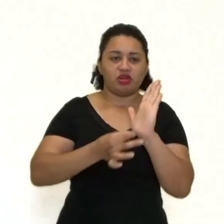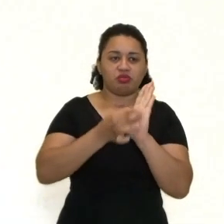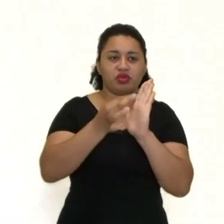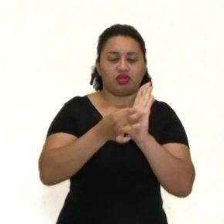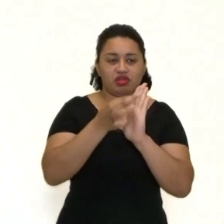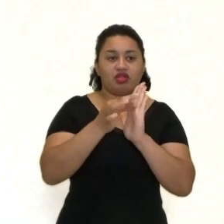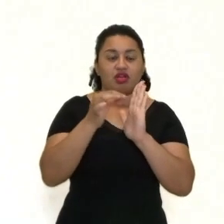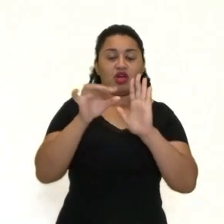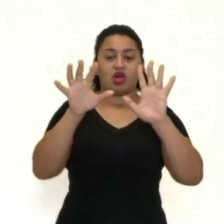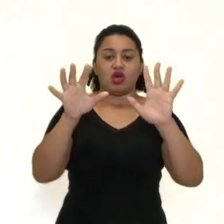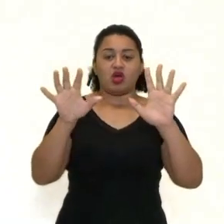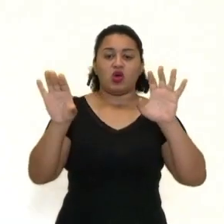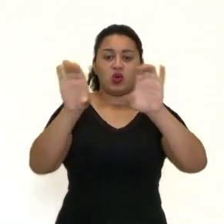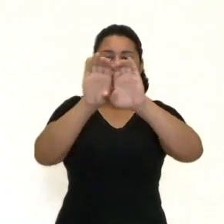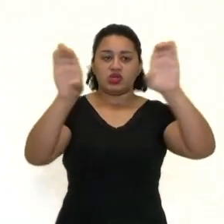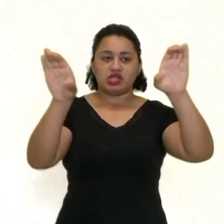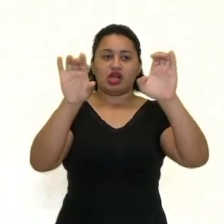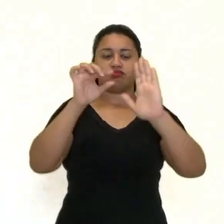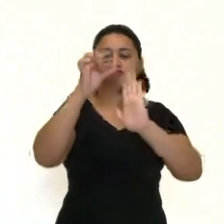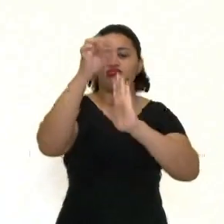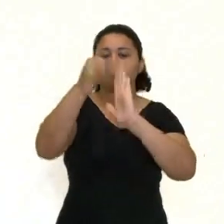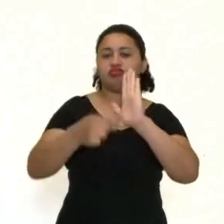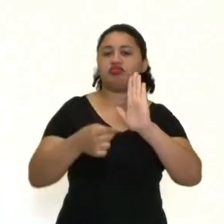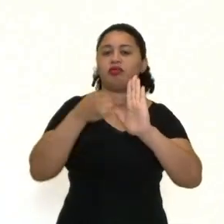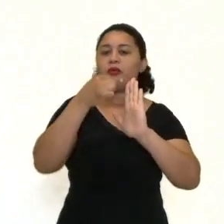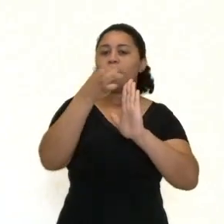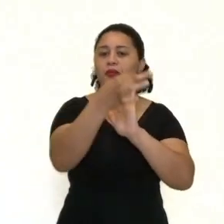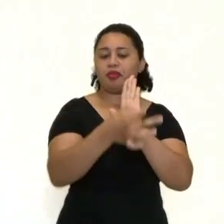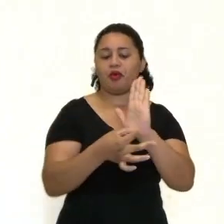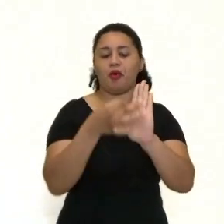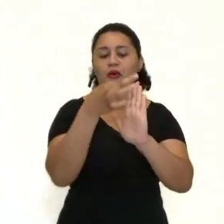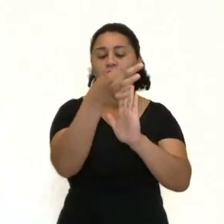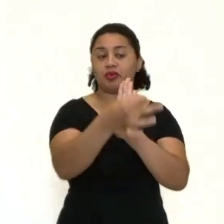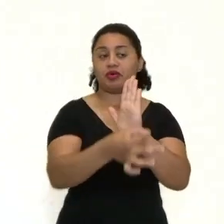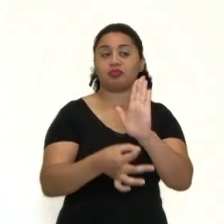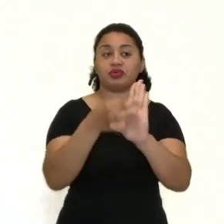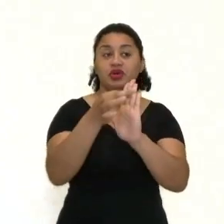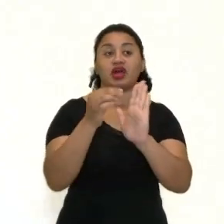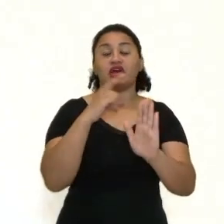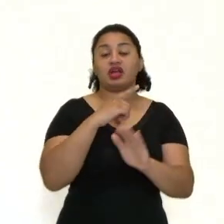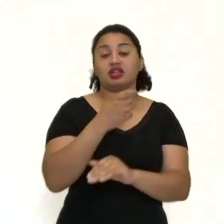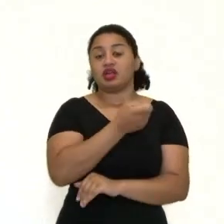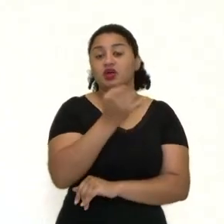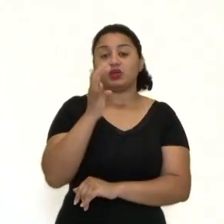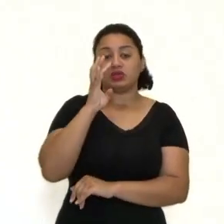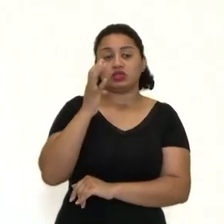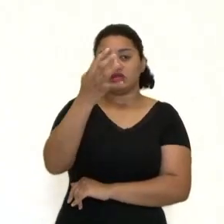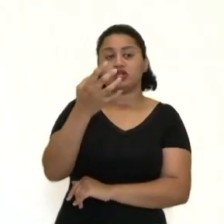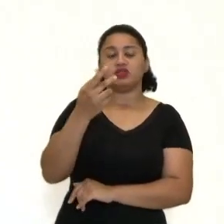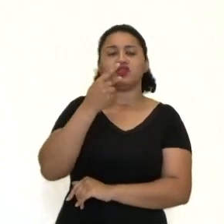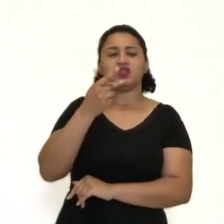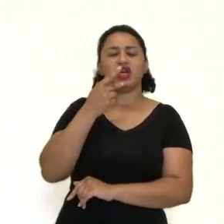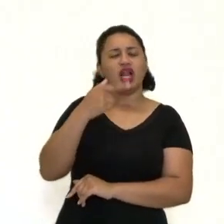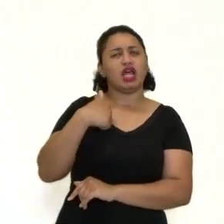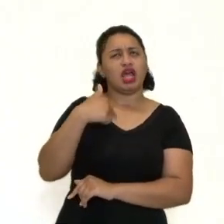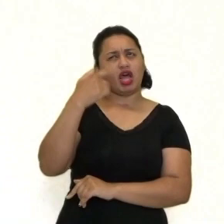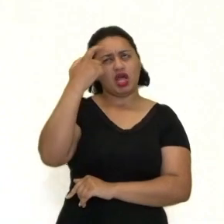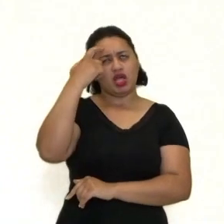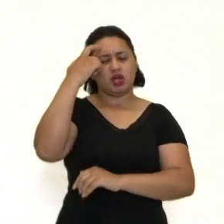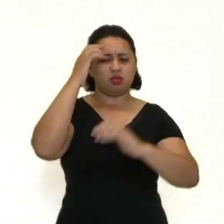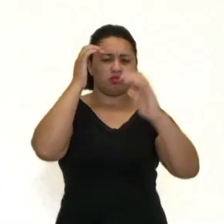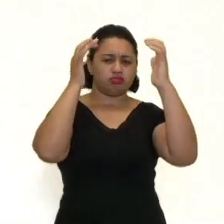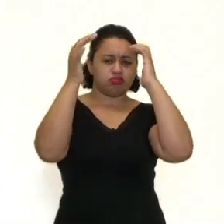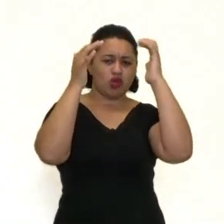parte do céu estas espirais que alguns críticos tentam remeter ao aspecto da mente dele, que talvez estaria